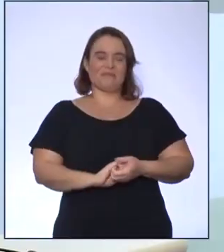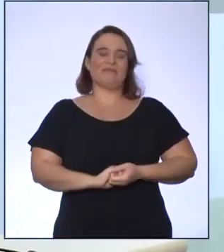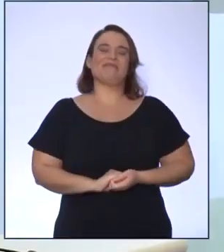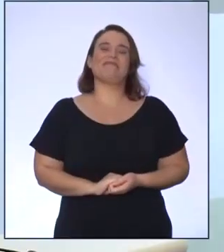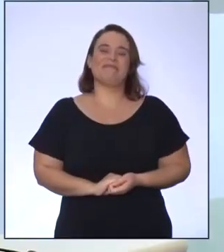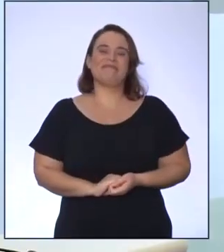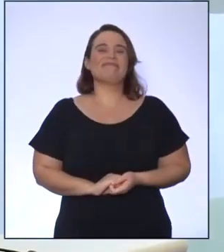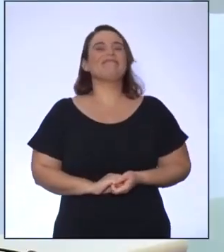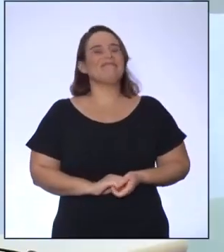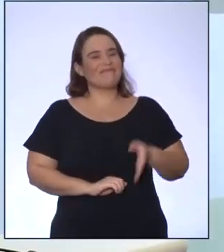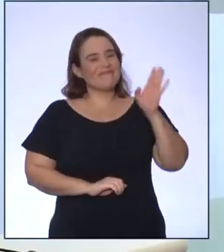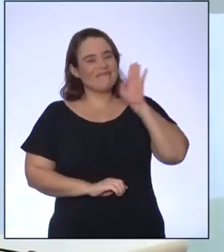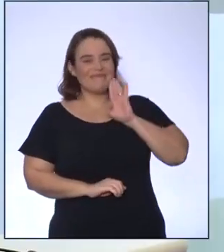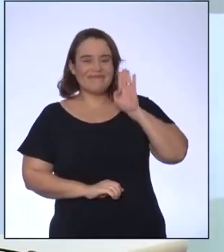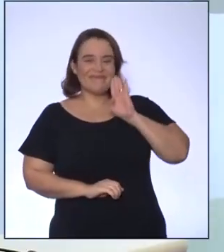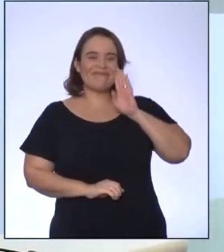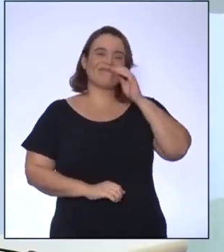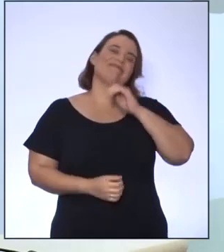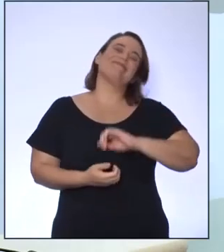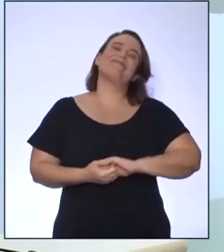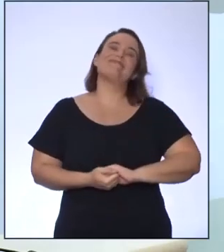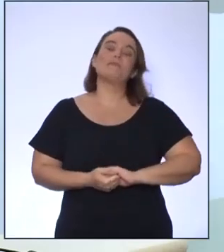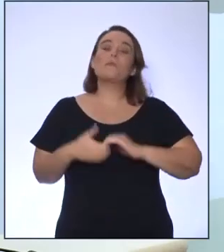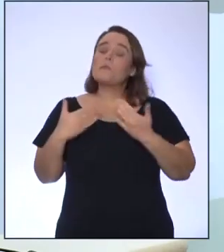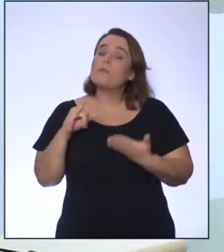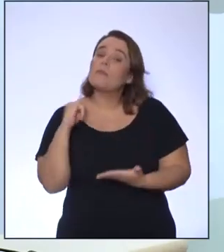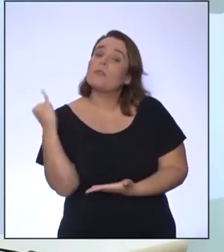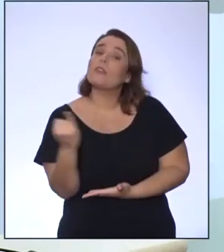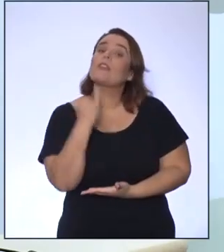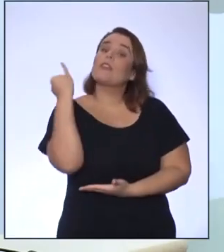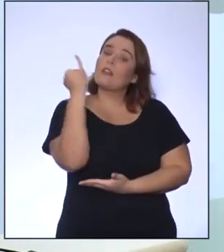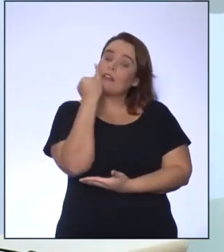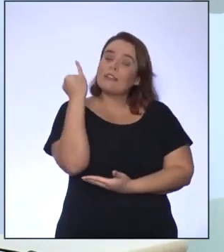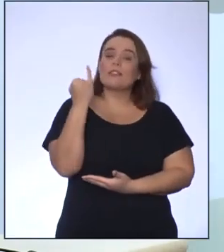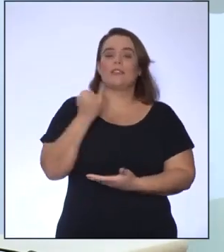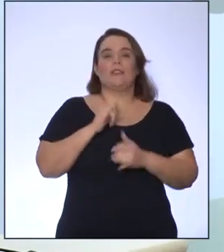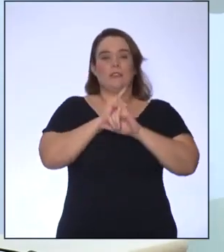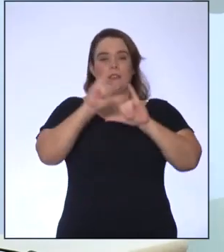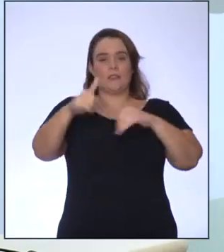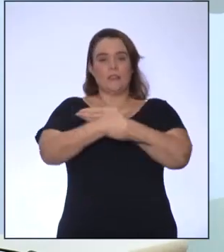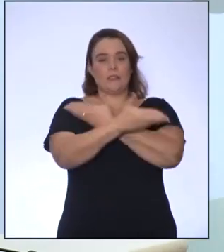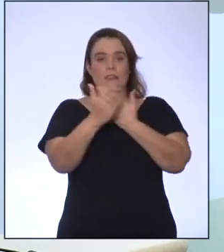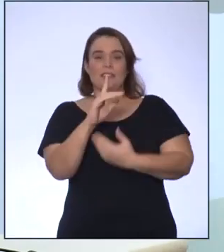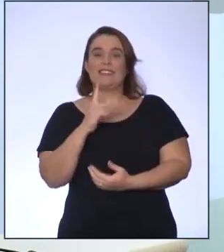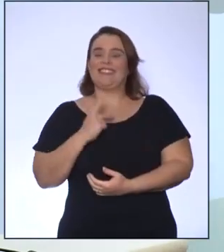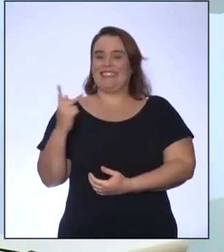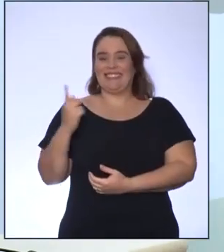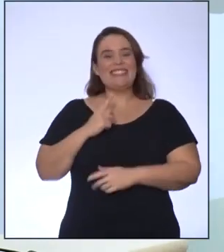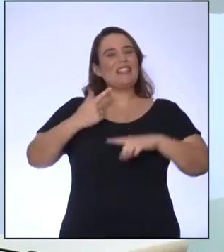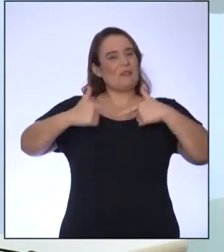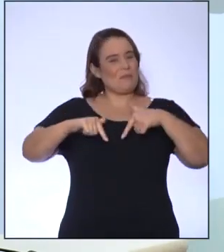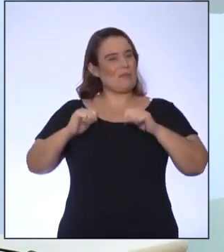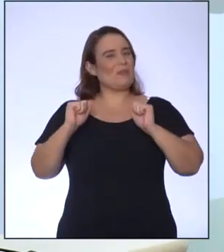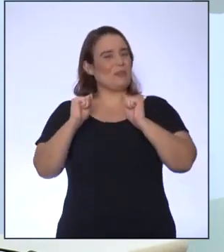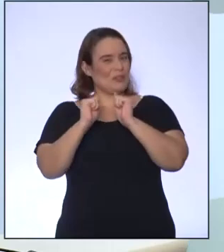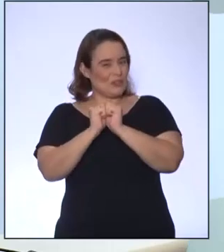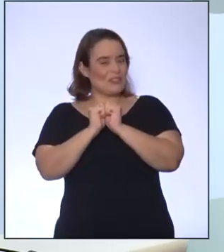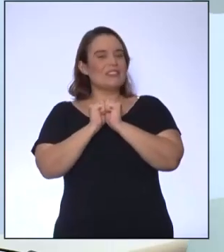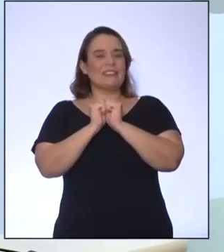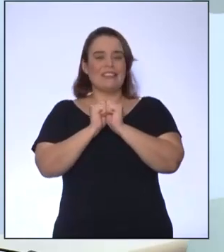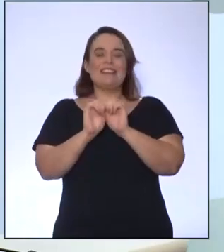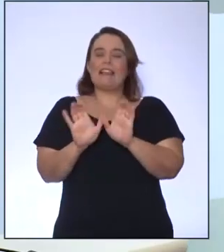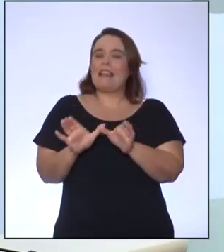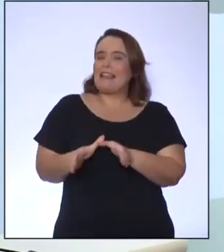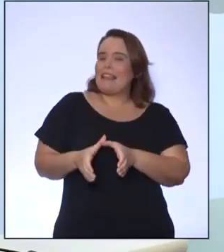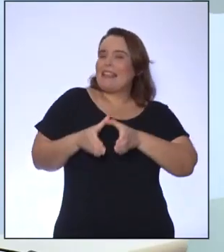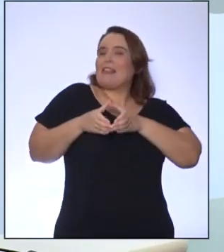legal, professora Milene. É muito importante dizer para vocês que nós trabalhamos juntas, né? Somos uma equipe, como a